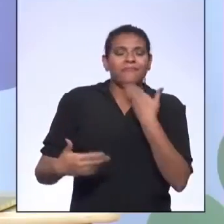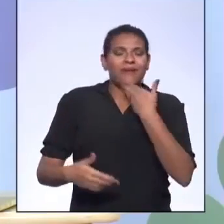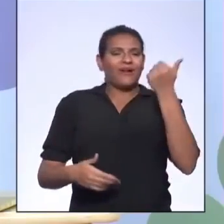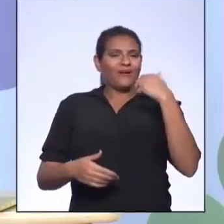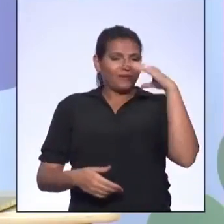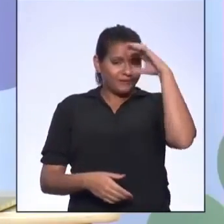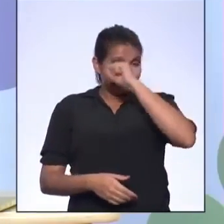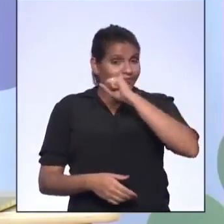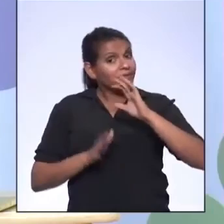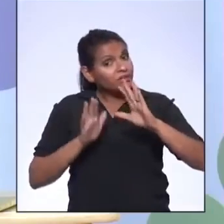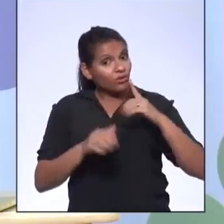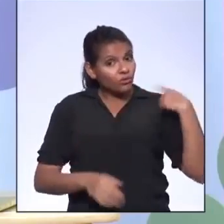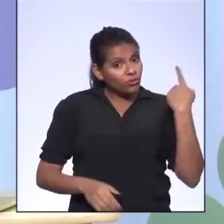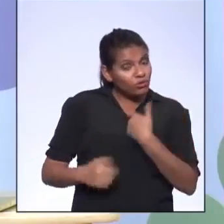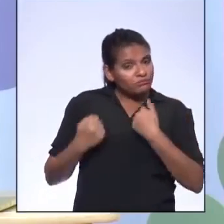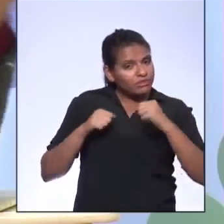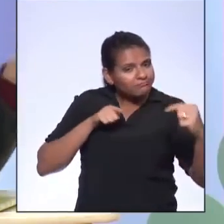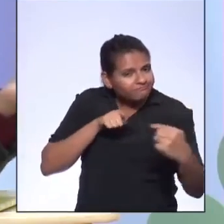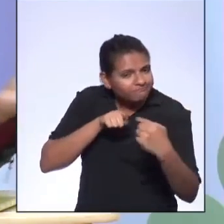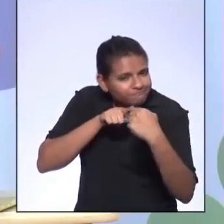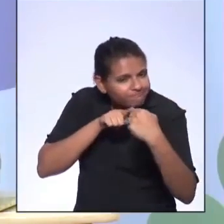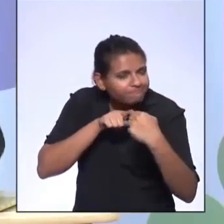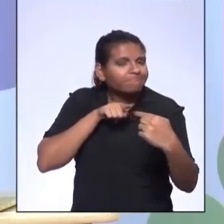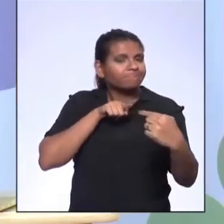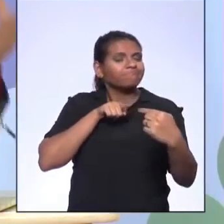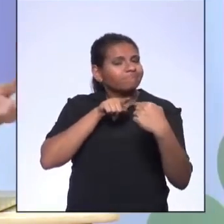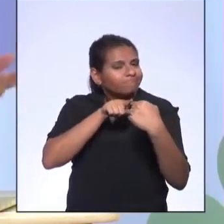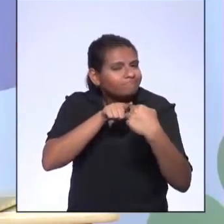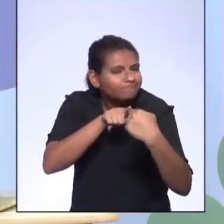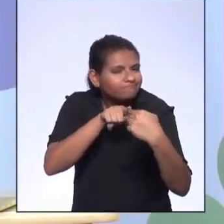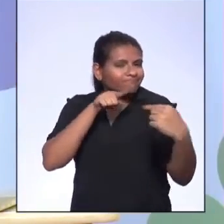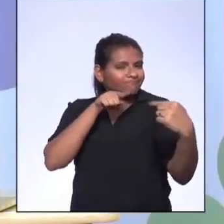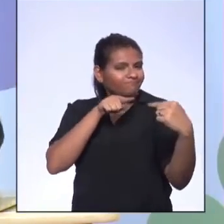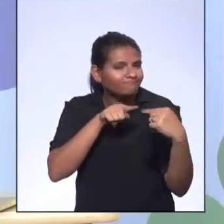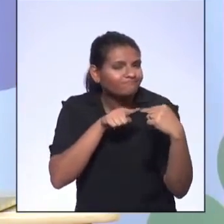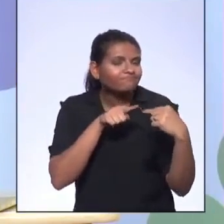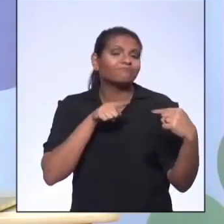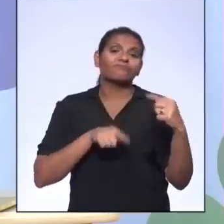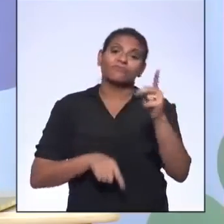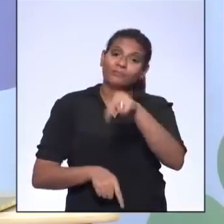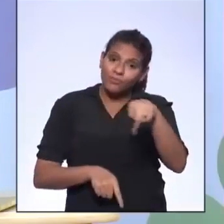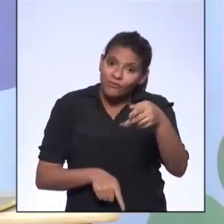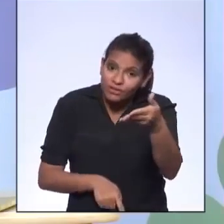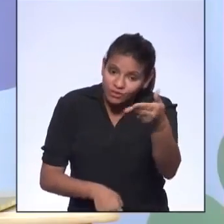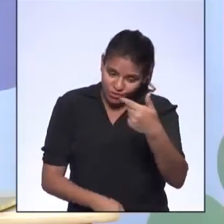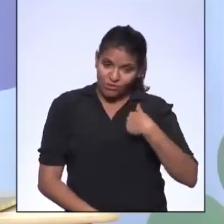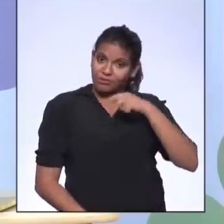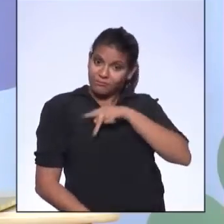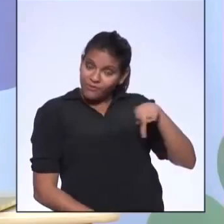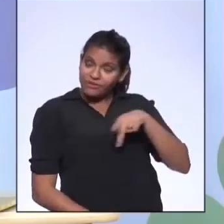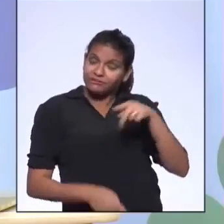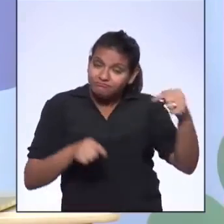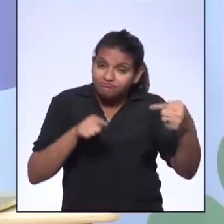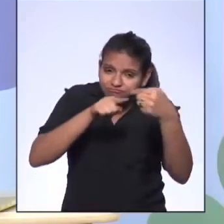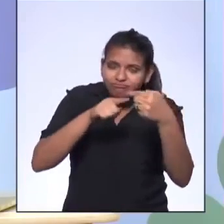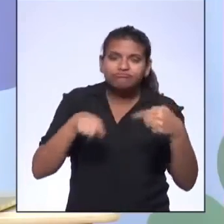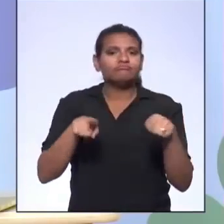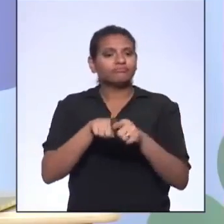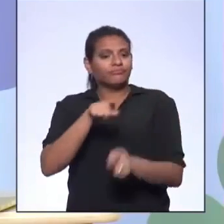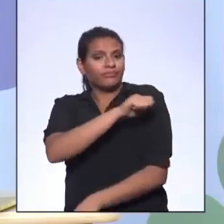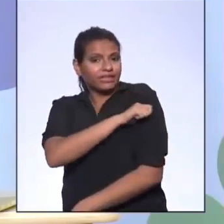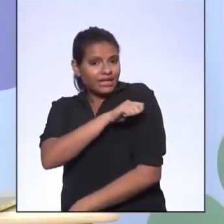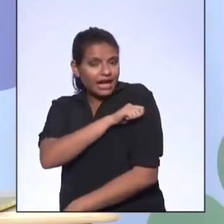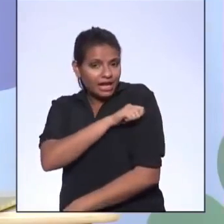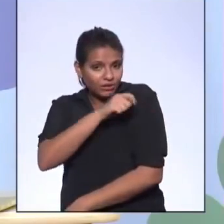lado, a gente tem que se sintonizar, porque somos todos aí professores, professoras, alunos, estamos todos aí garantindo